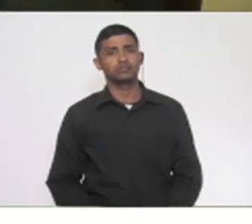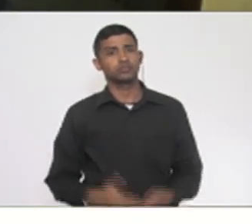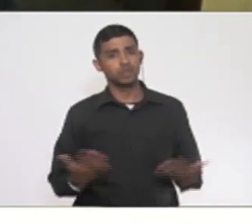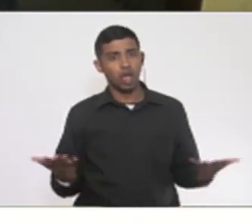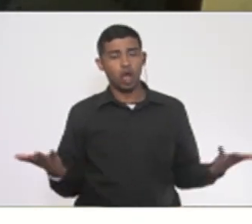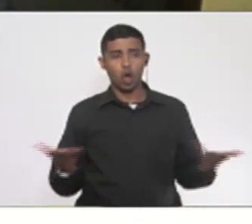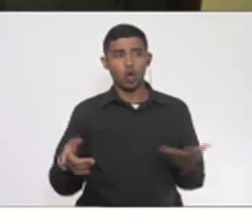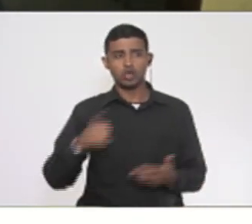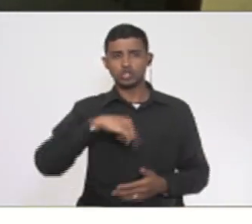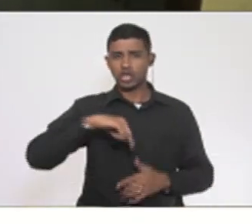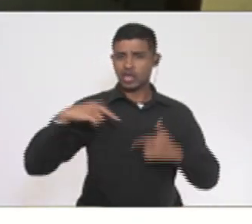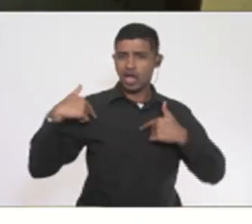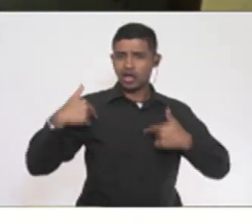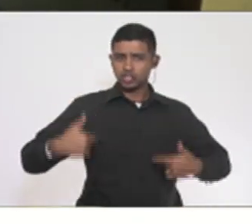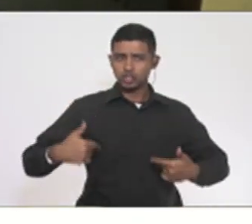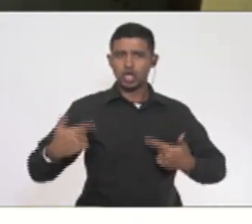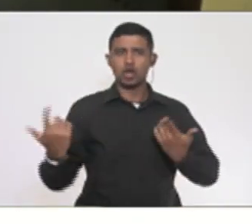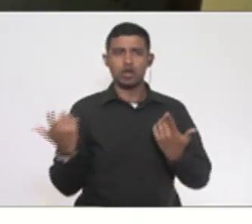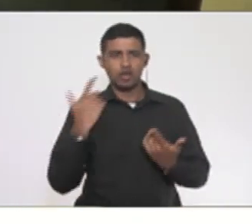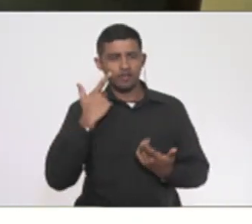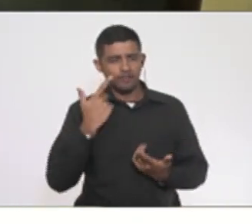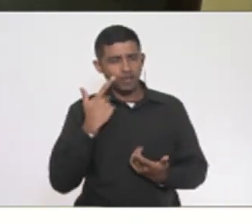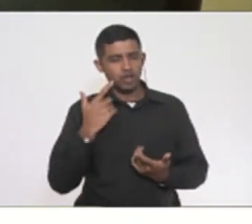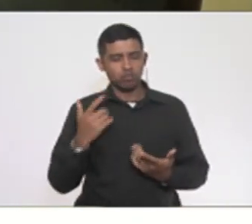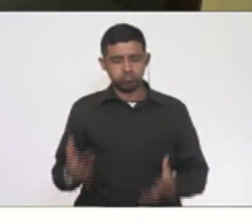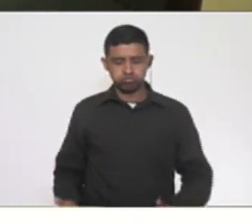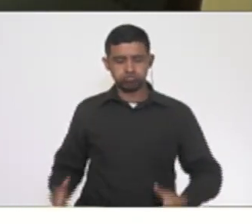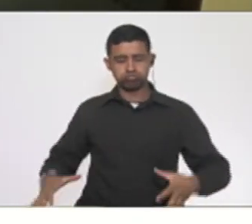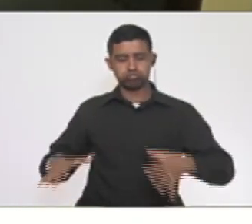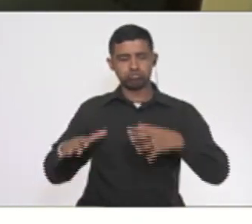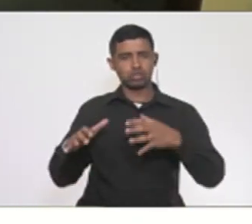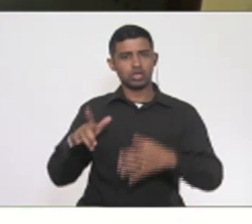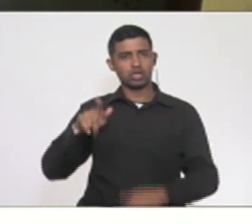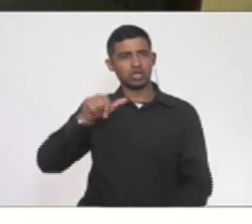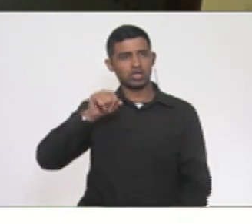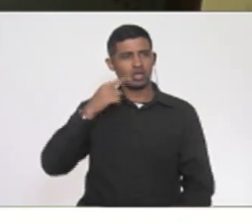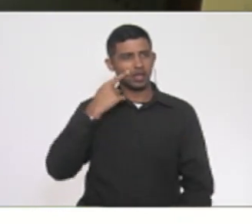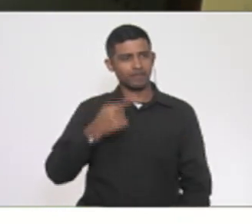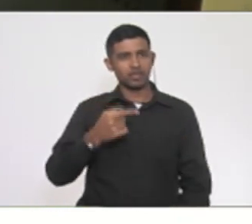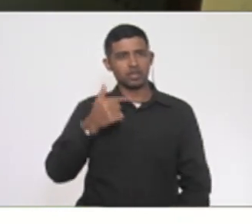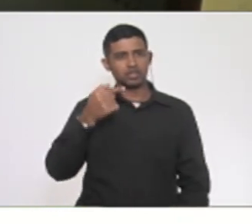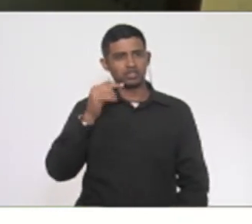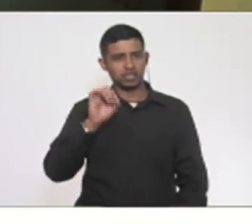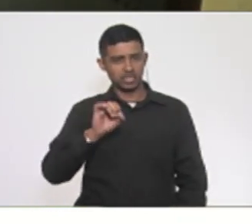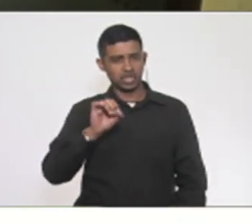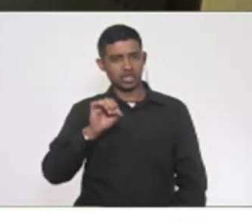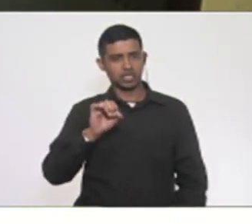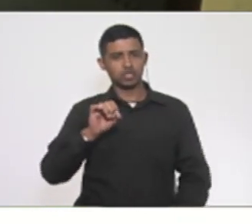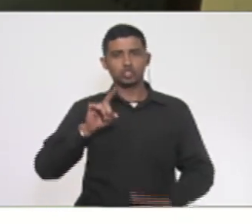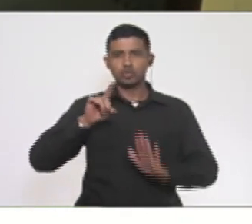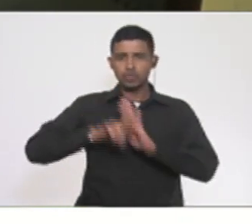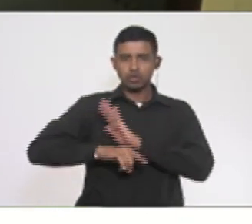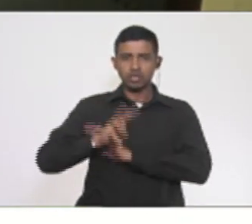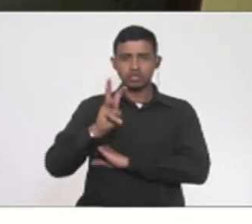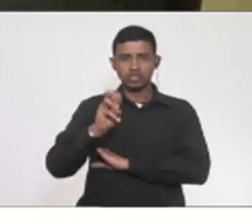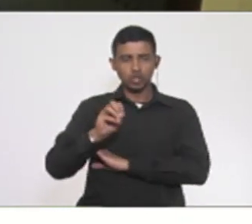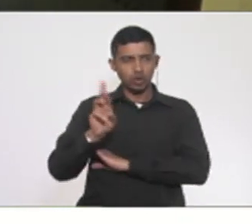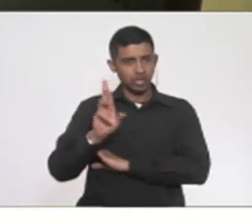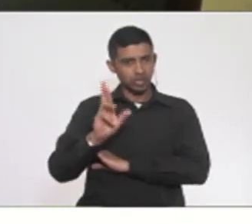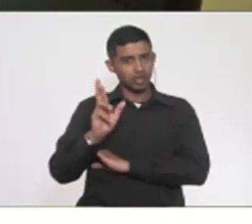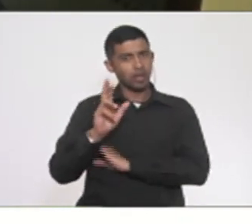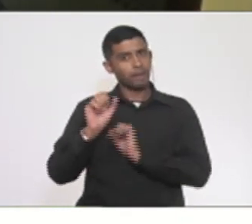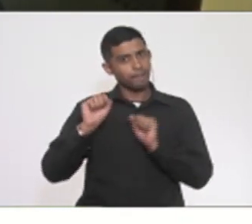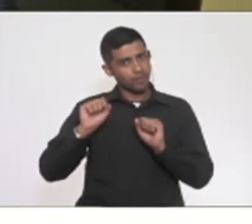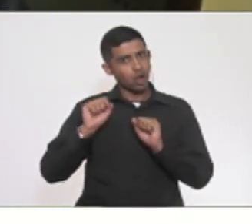sendo tomadas, eu acredito que o botijão de gás realmente vai cair de 70 para 50, porque pode cair, que